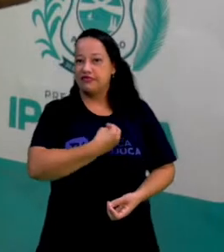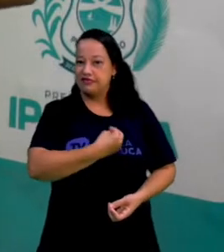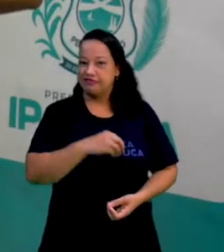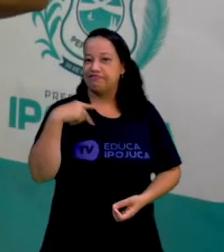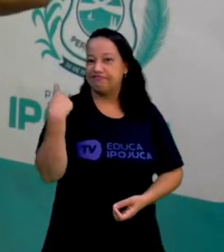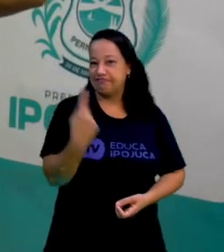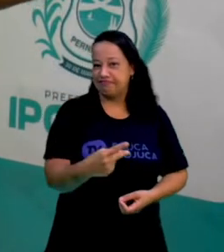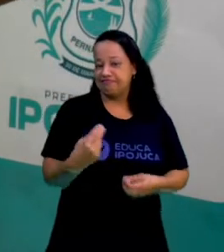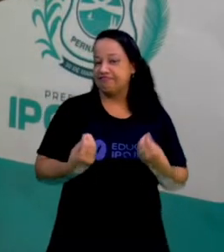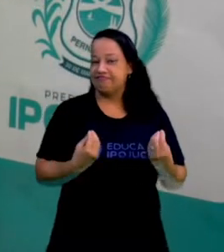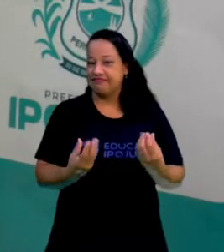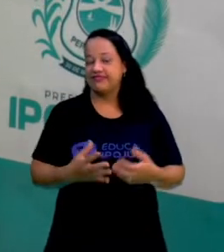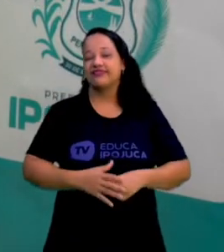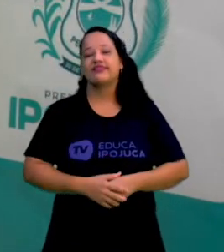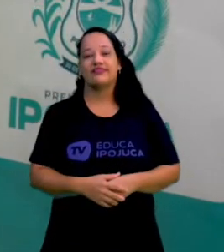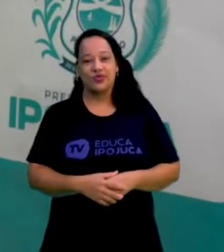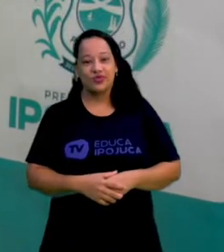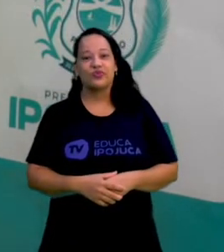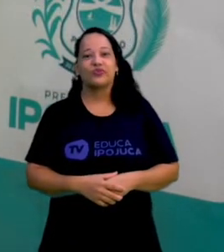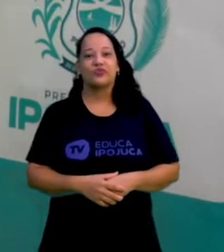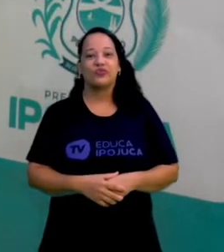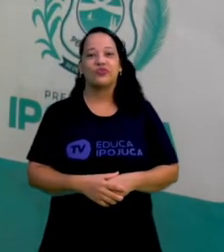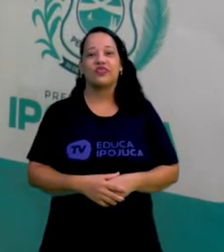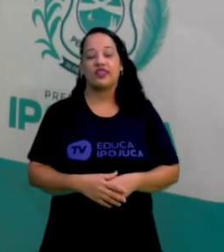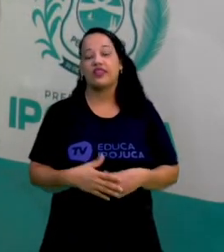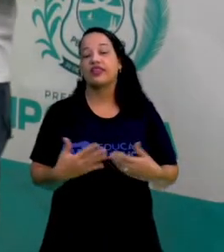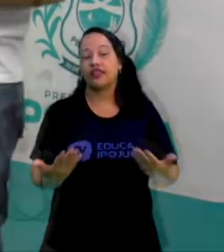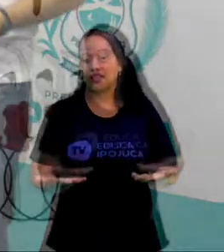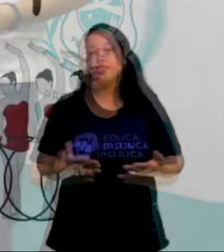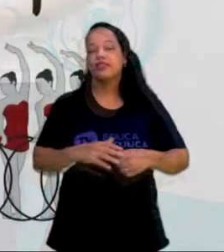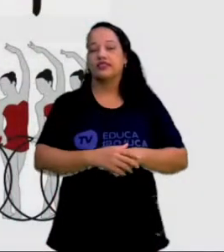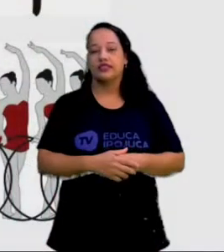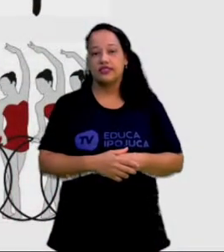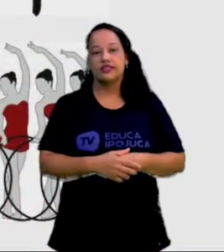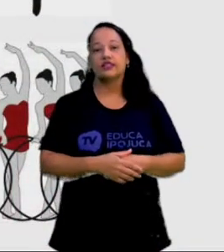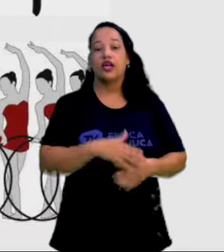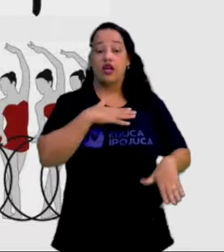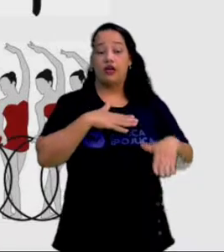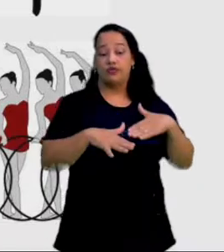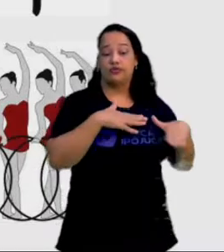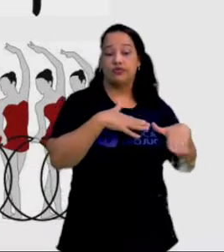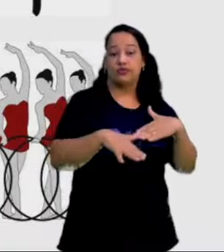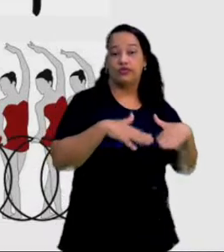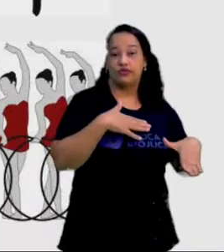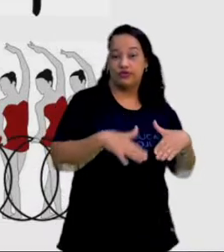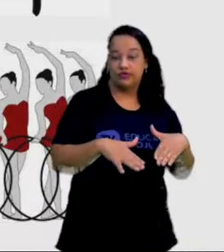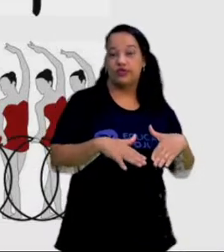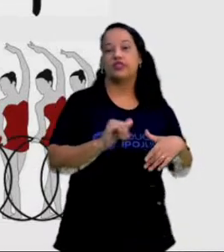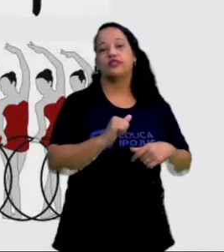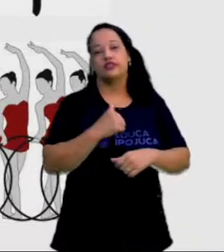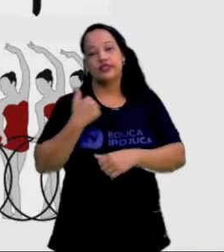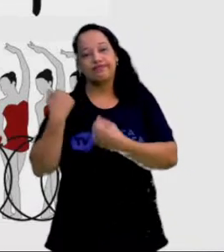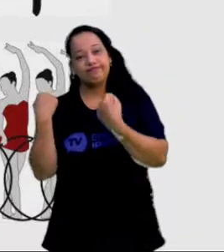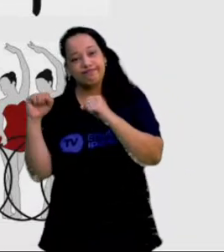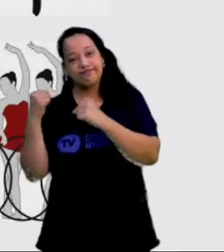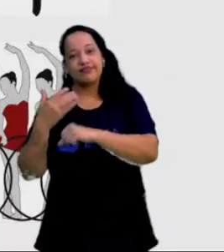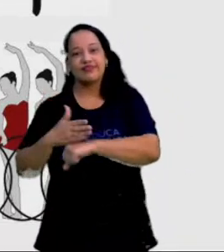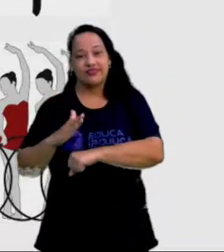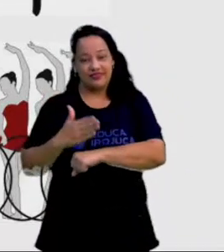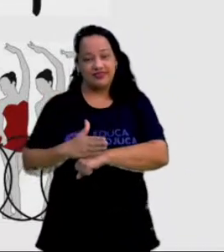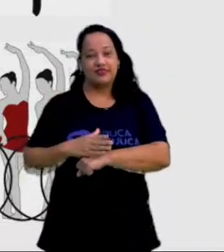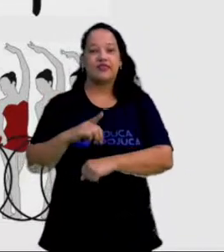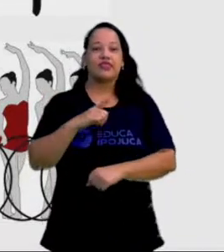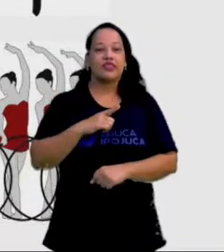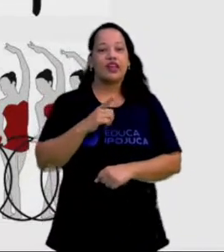nosso cotidiano. Bom, atividade física versus exercício físico. Observe aqui que eu tenho um conjunto